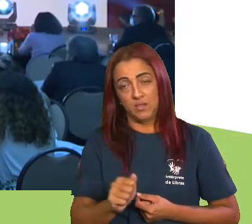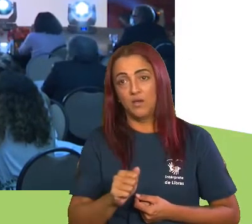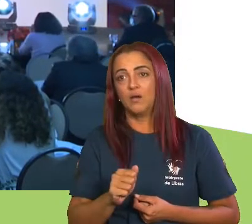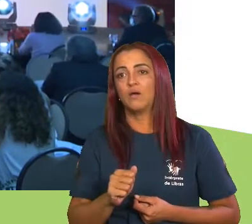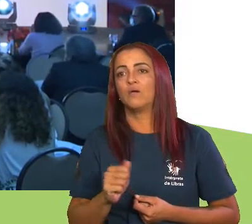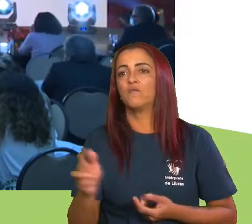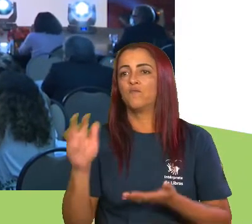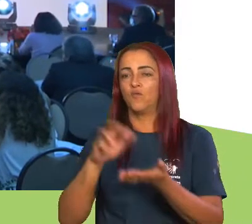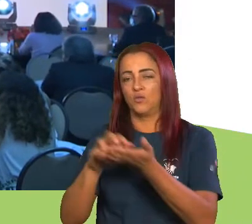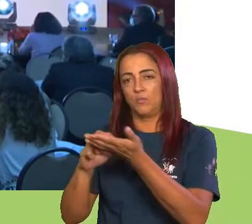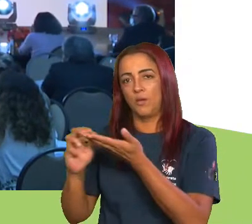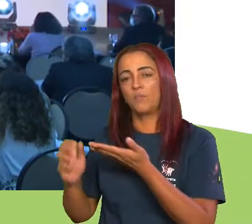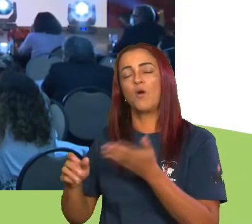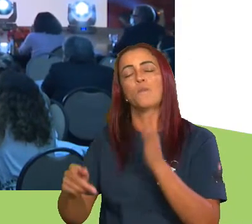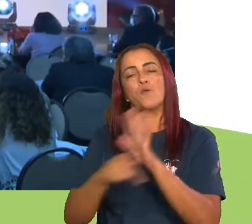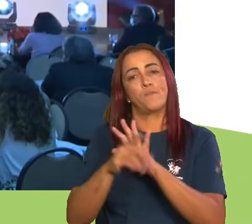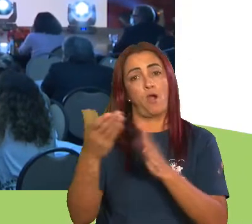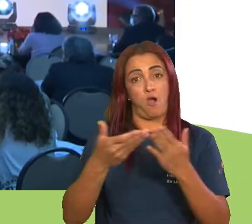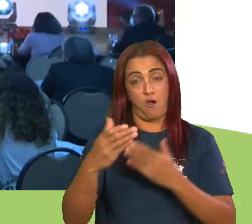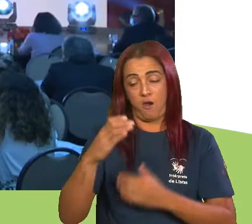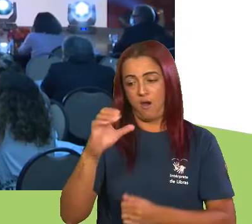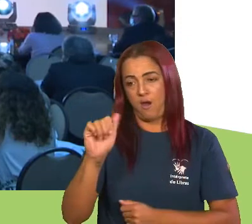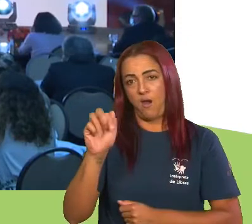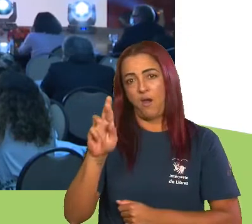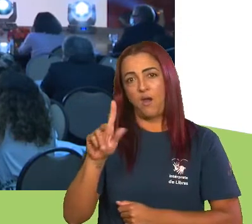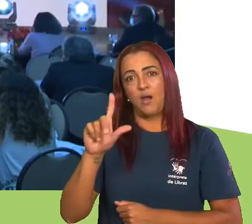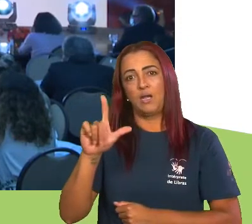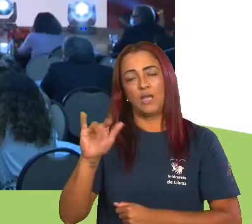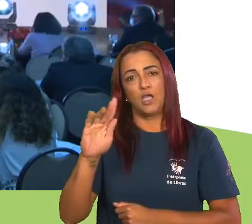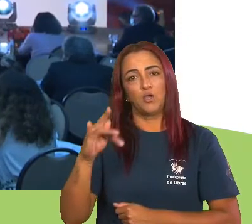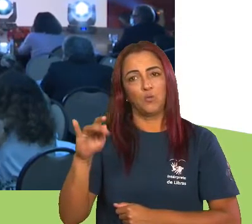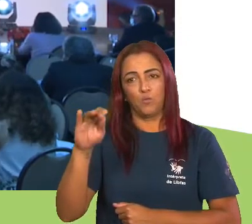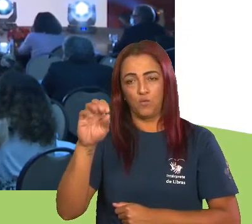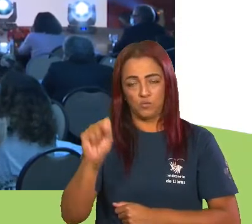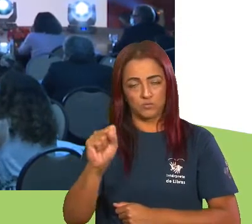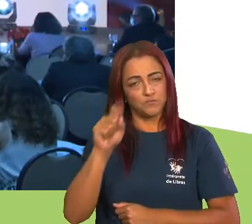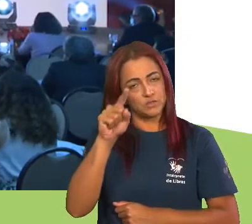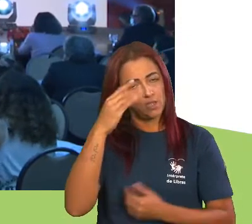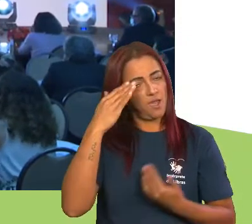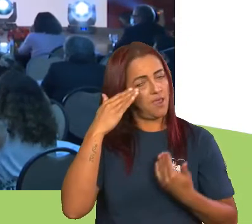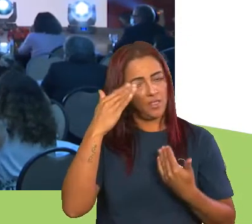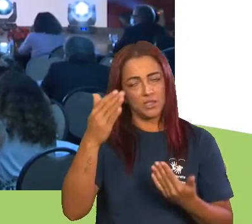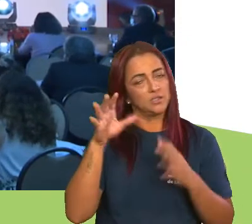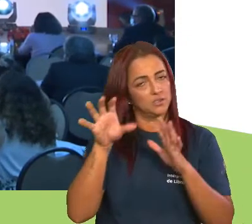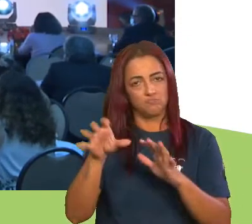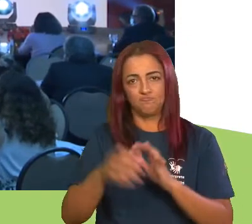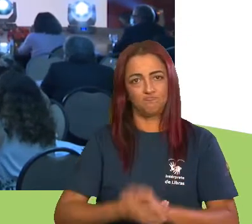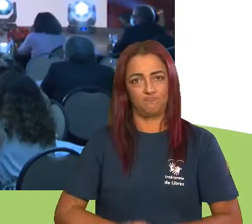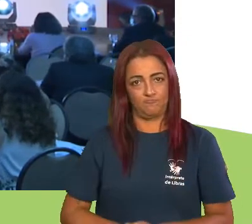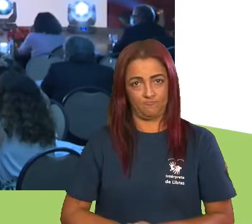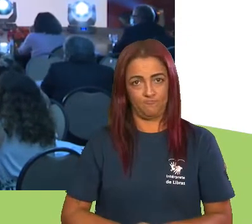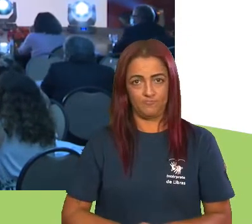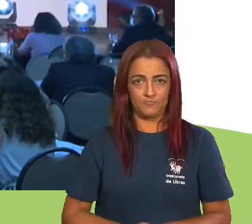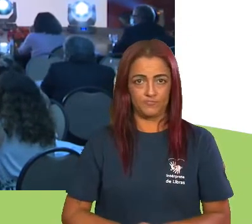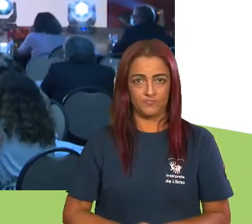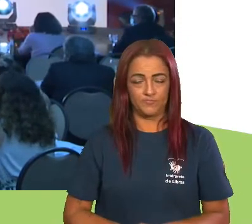para voltar aos seus lugares. E Carlinhos Brown, agora o microfone é seu para você fazer o seu agradecimento.